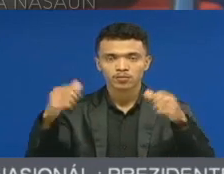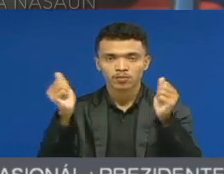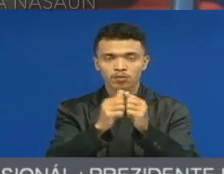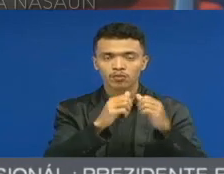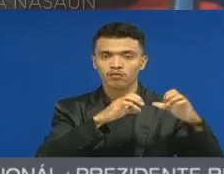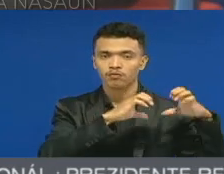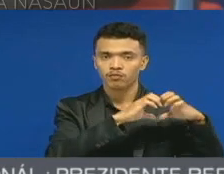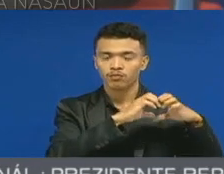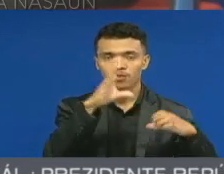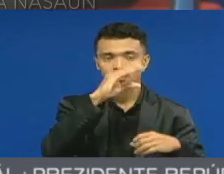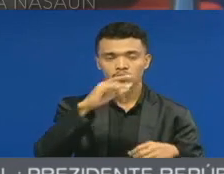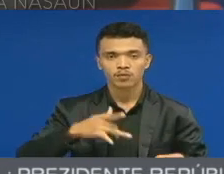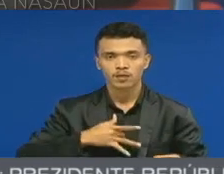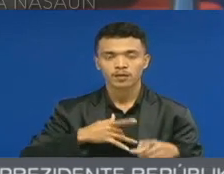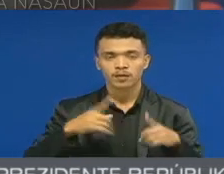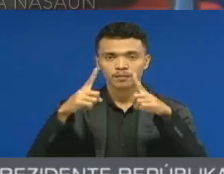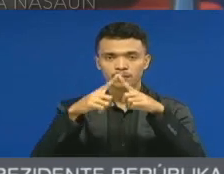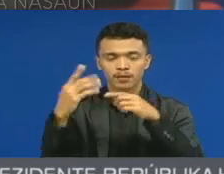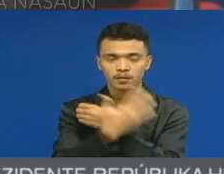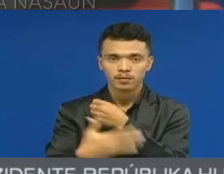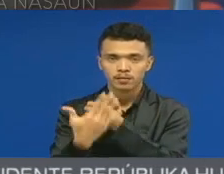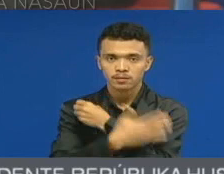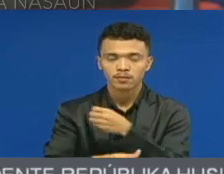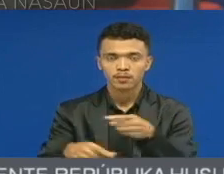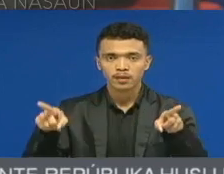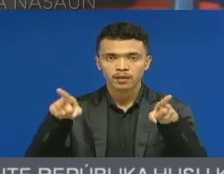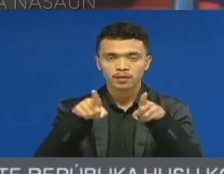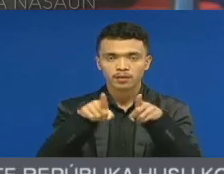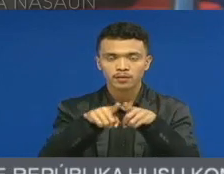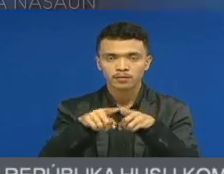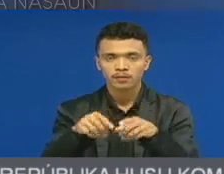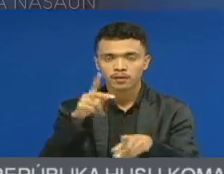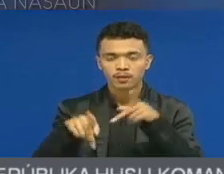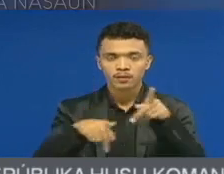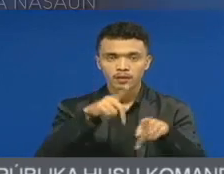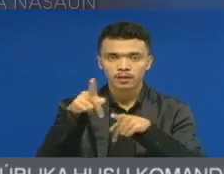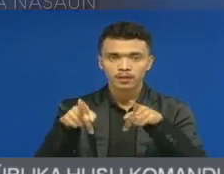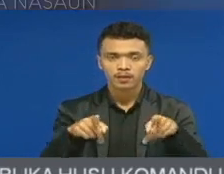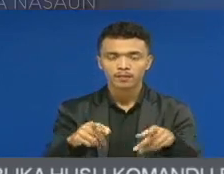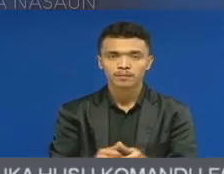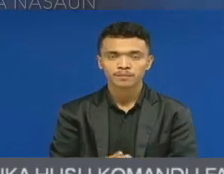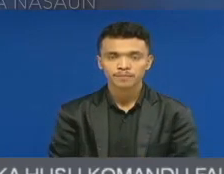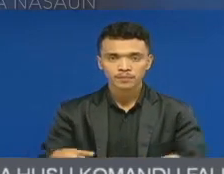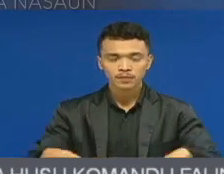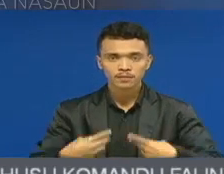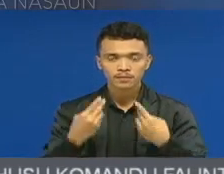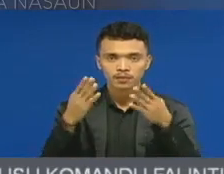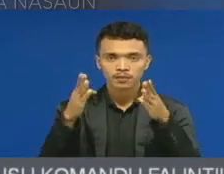tamba barair né e hanesan é uma resistência né on